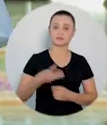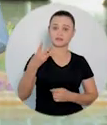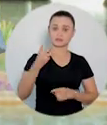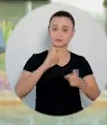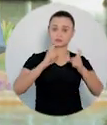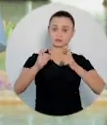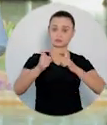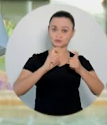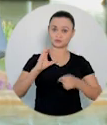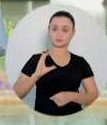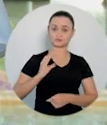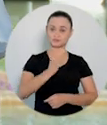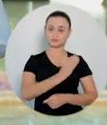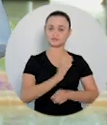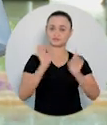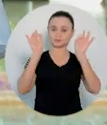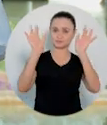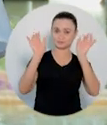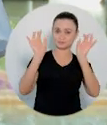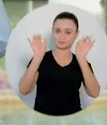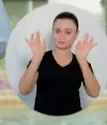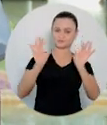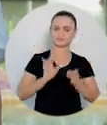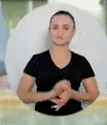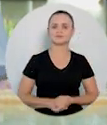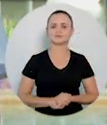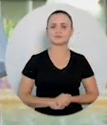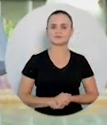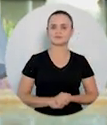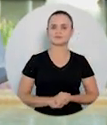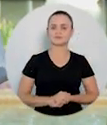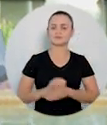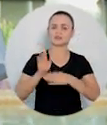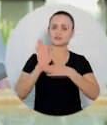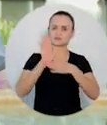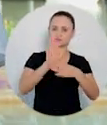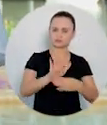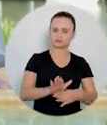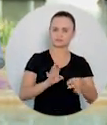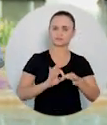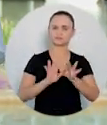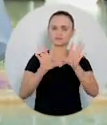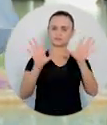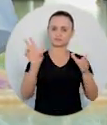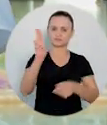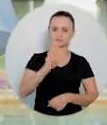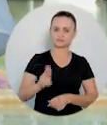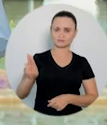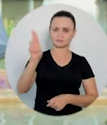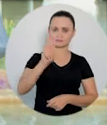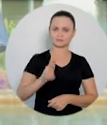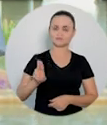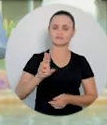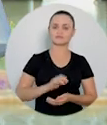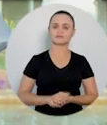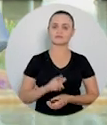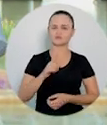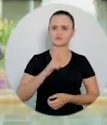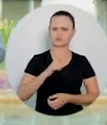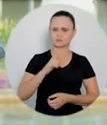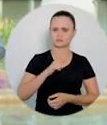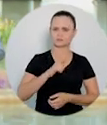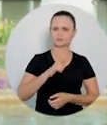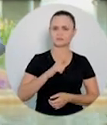A terceira reunião da Comissão Especial de Defesa da Autonomia Universitária apontou o balanço positivo das ações